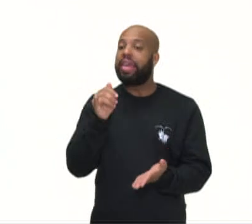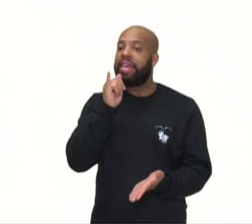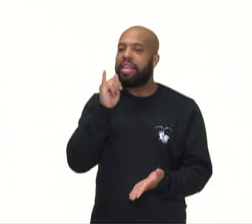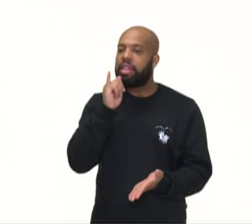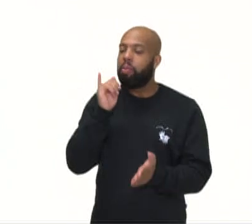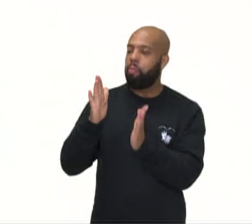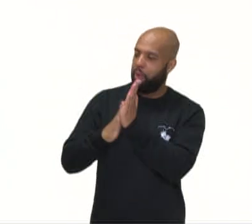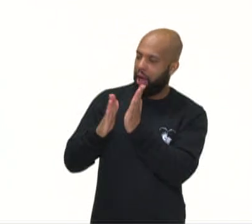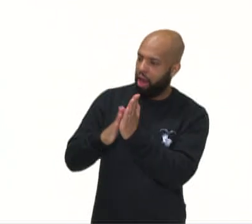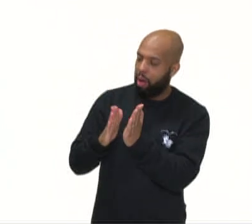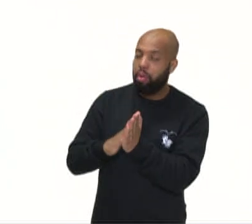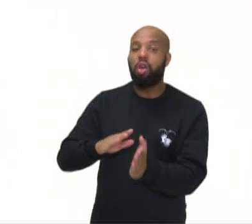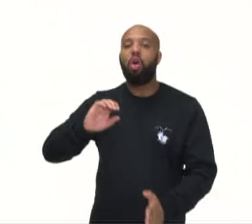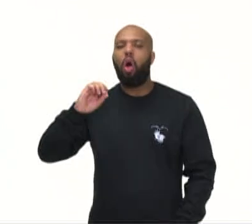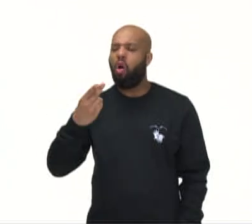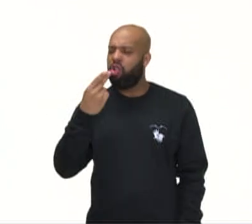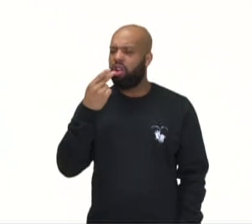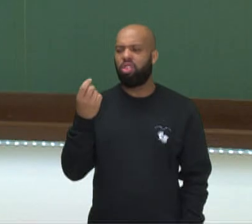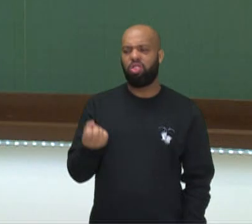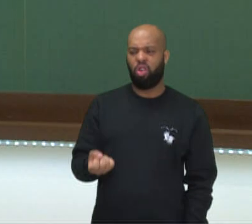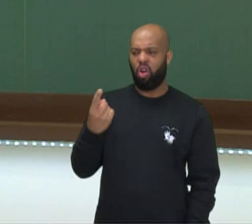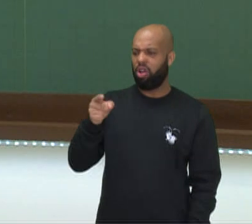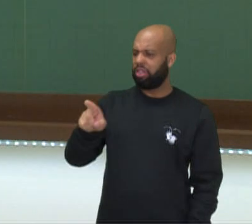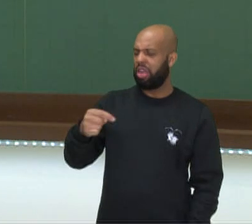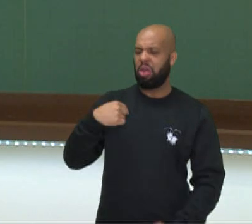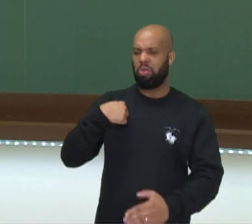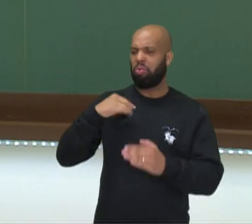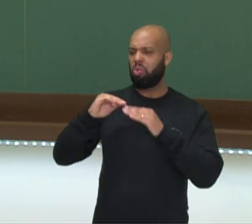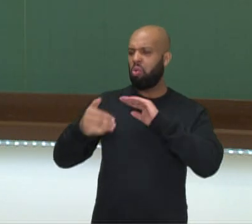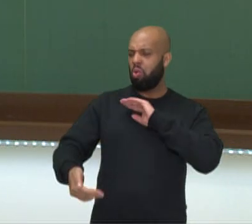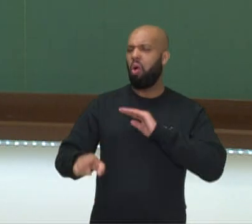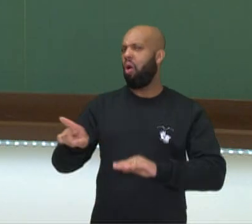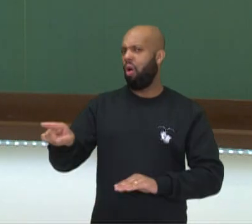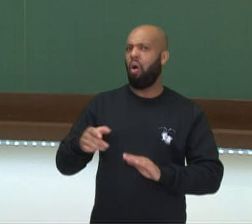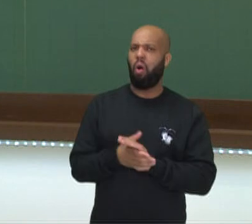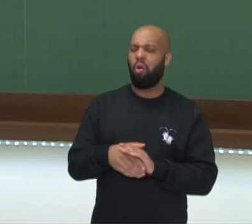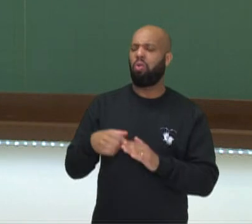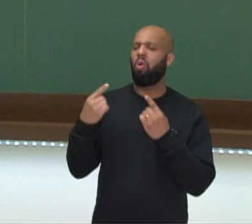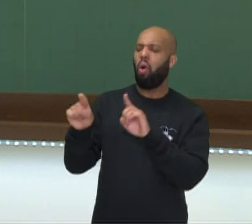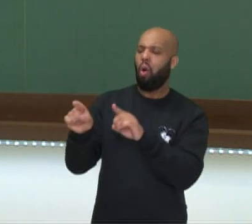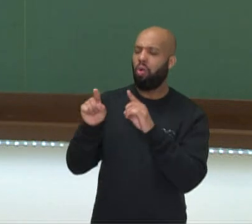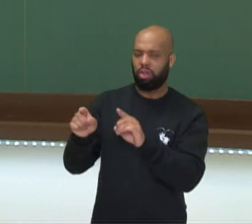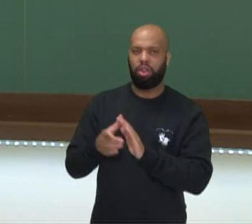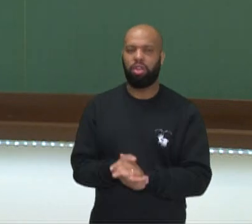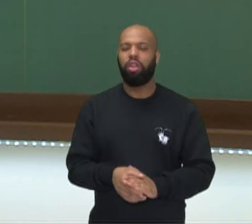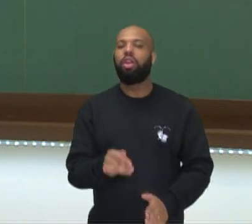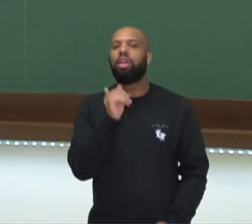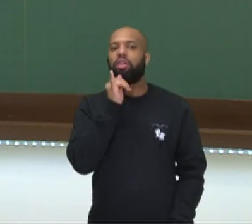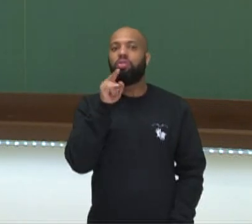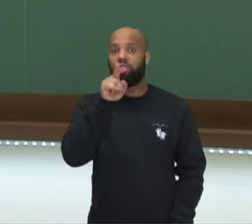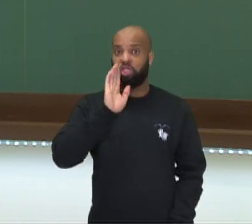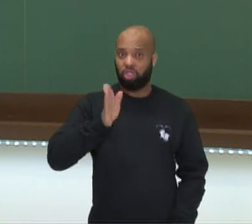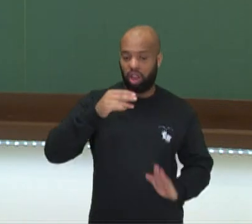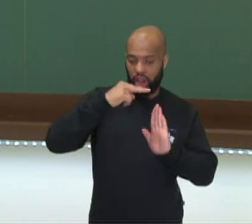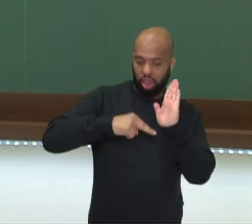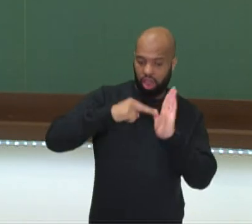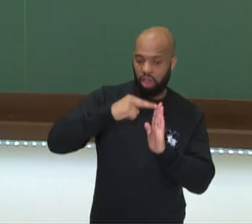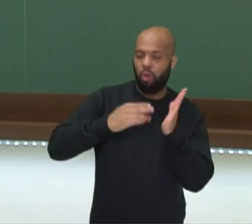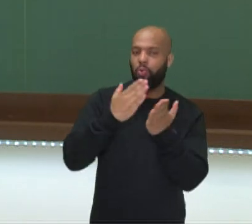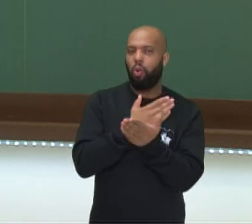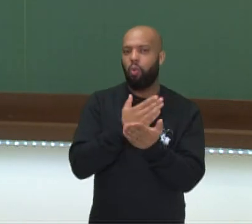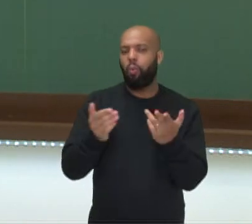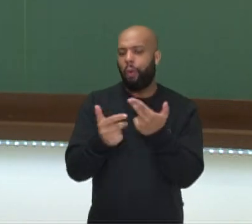criticando seu conteúdo? Então, alguma vez você já leu alguma matéria, alguma